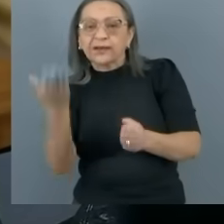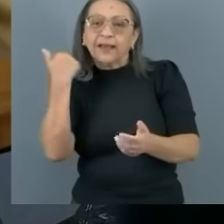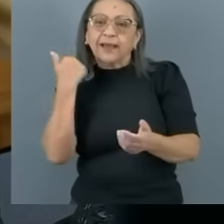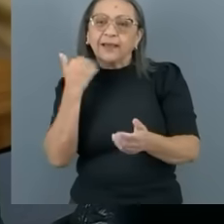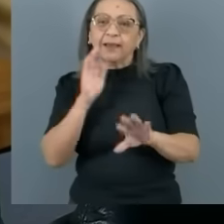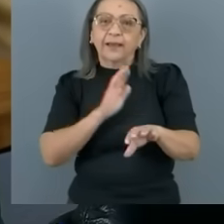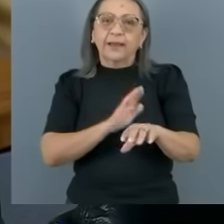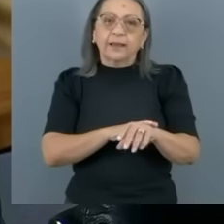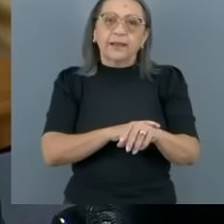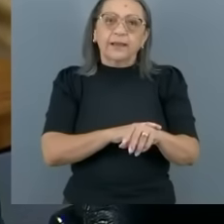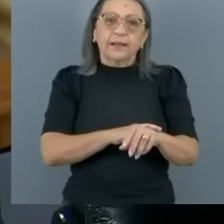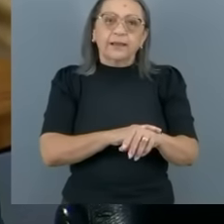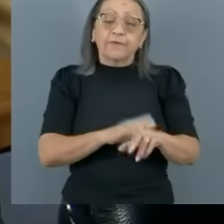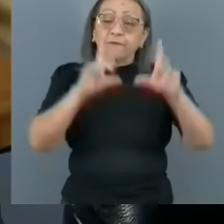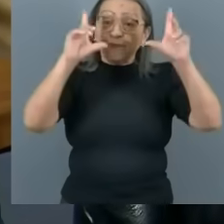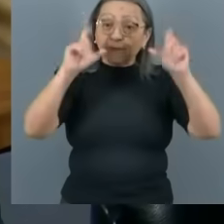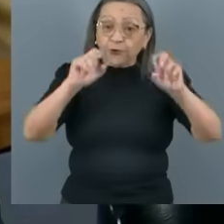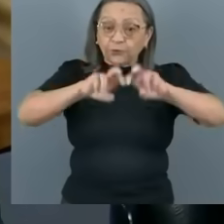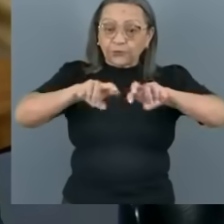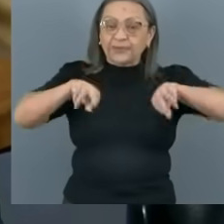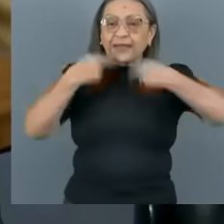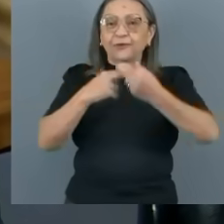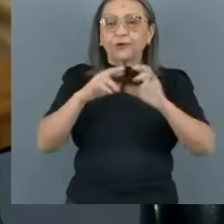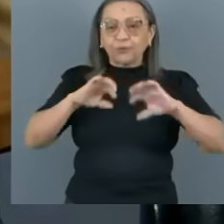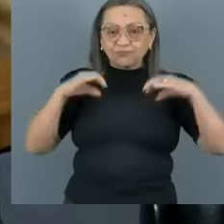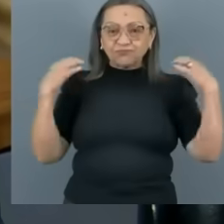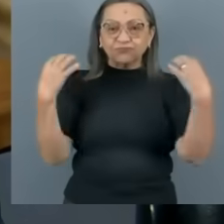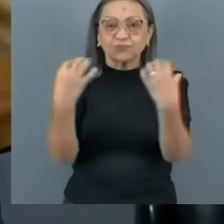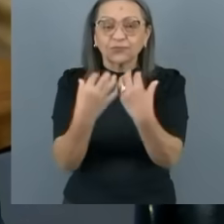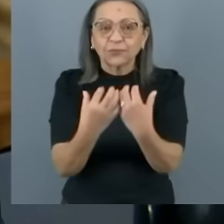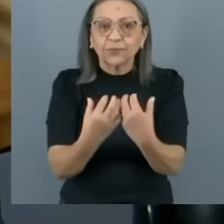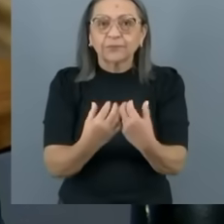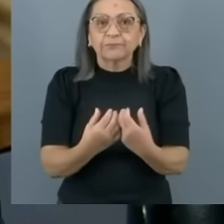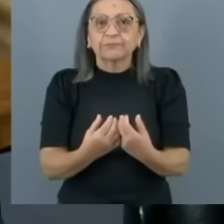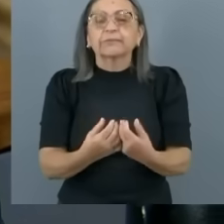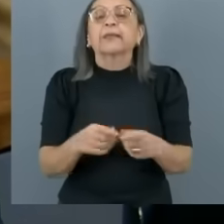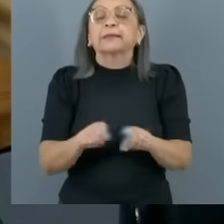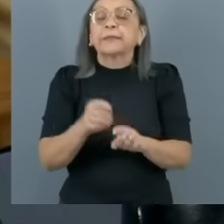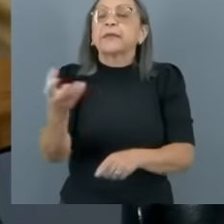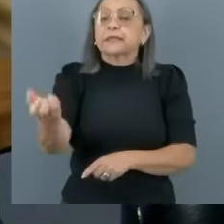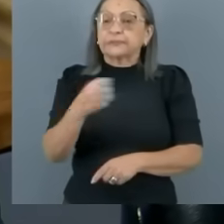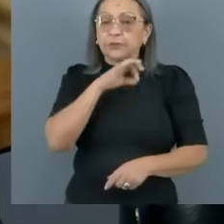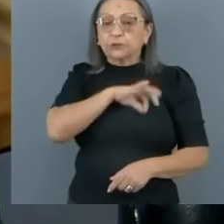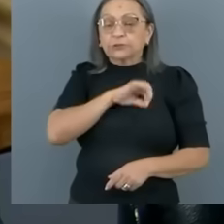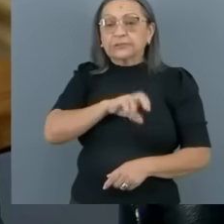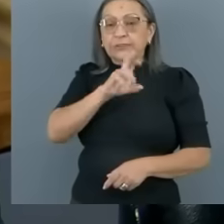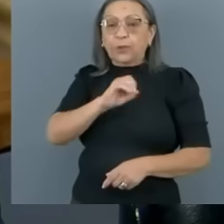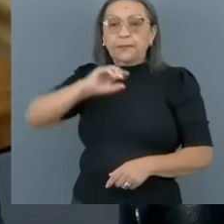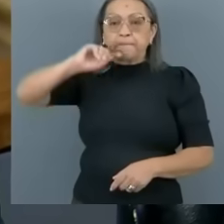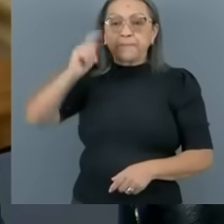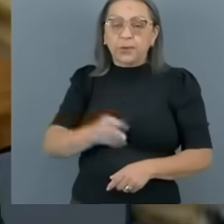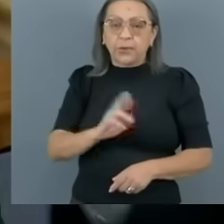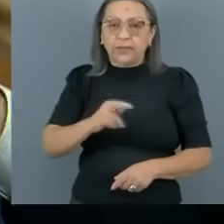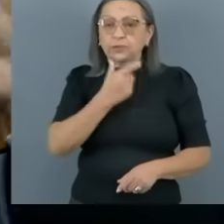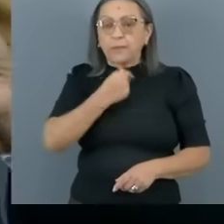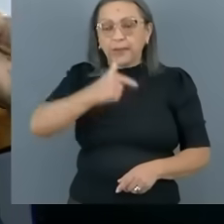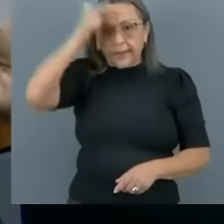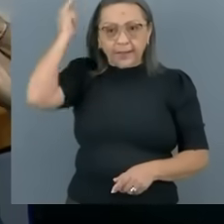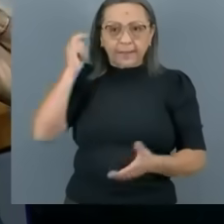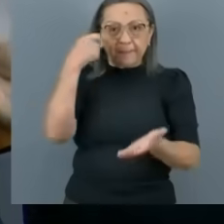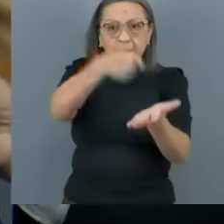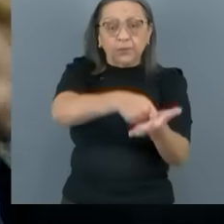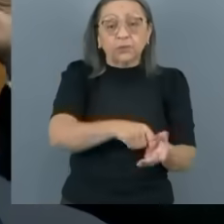malfadada fotografia da associação criminosa, recebeu 50 mil reais do Careca. Então, pela régua de